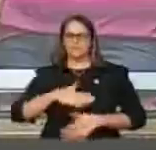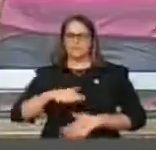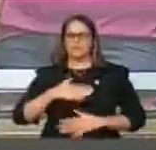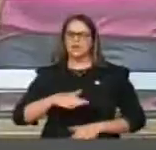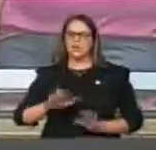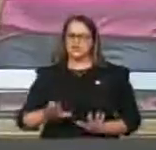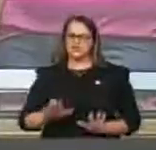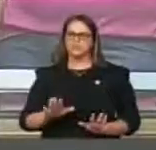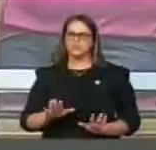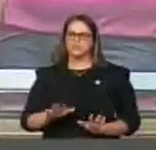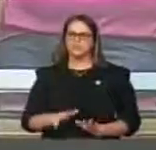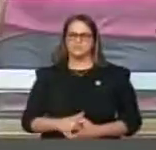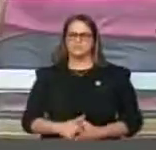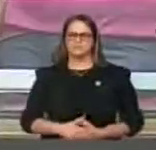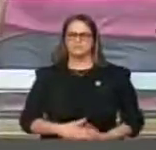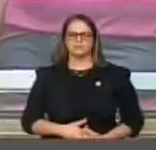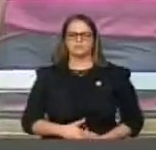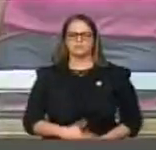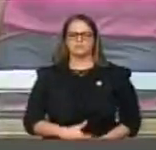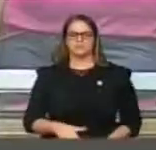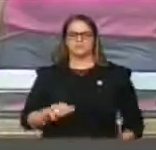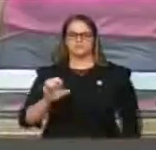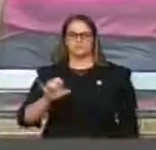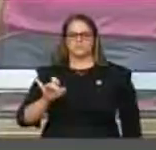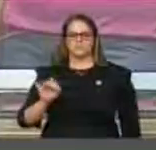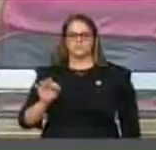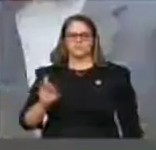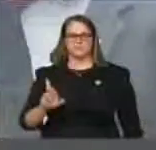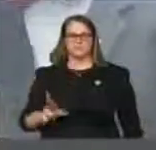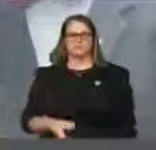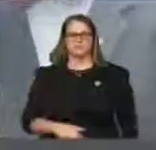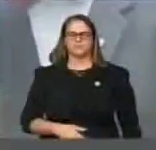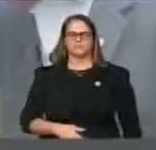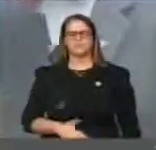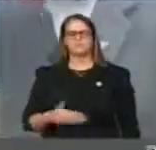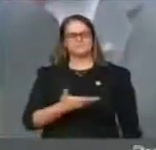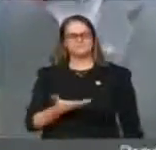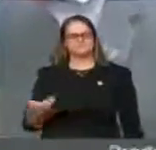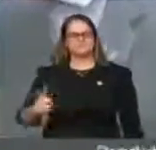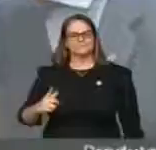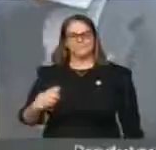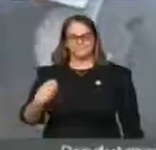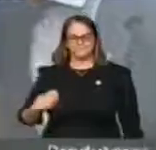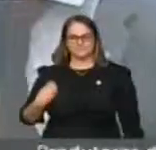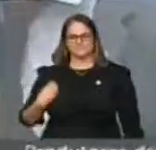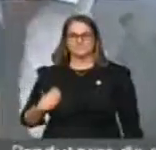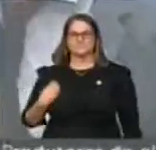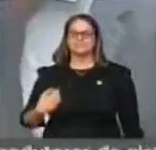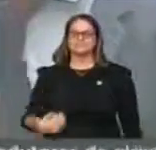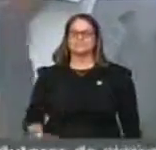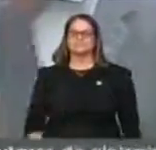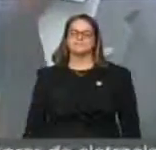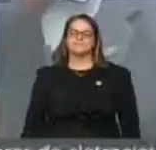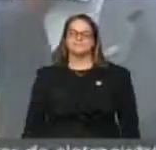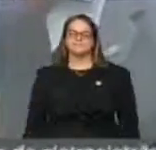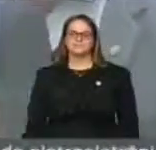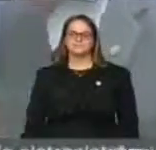várias pressões de avião. Deputado Heitor Chu, um minuto. Senhor presidente, colegas deputados, para que fique registrado nessa